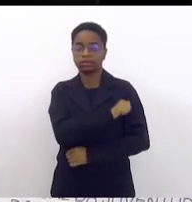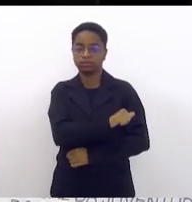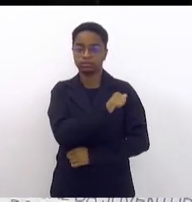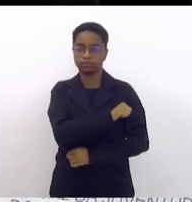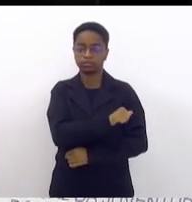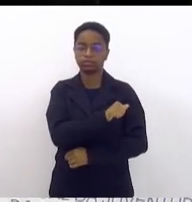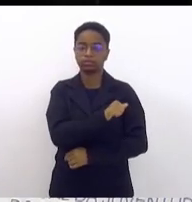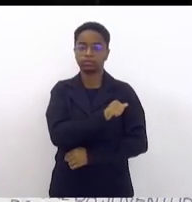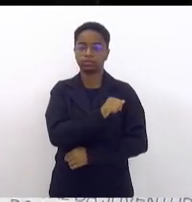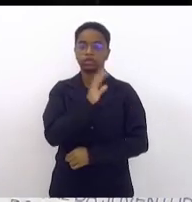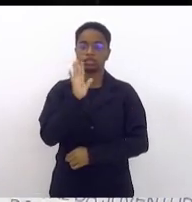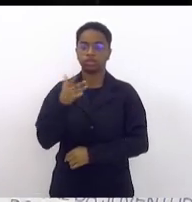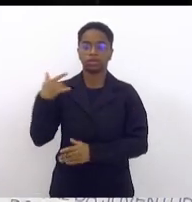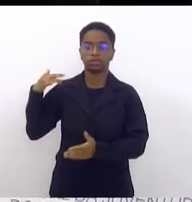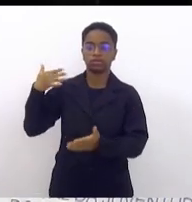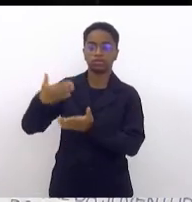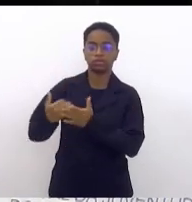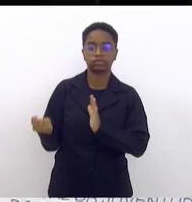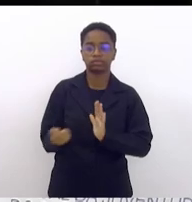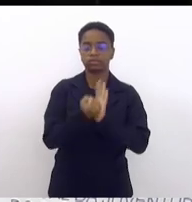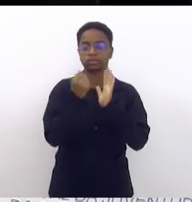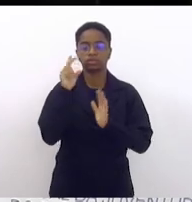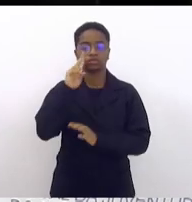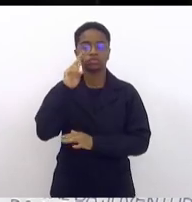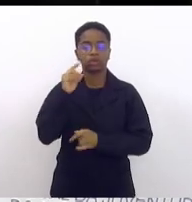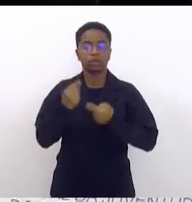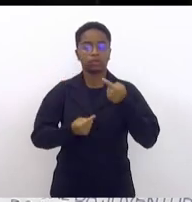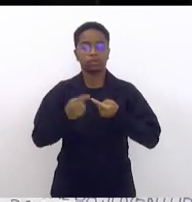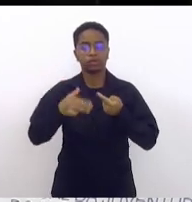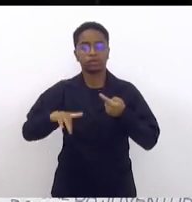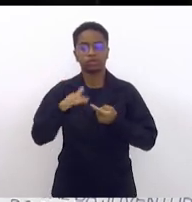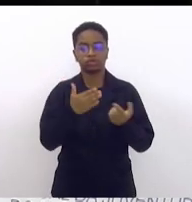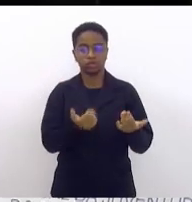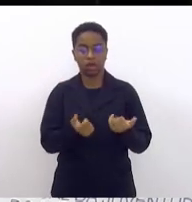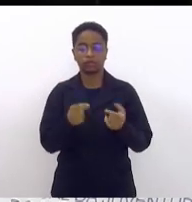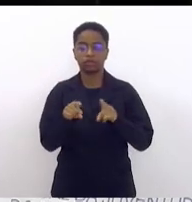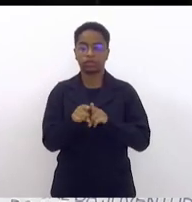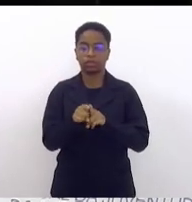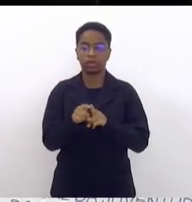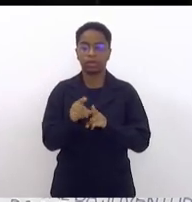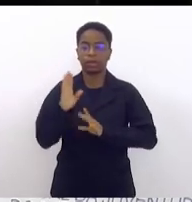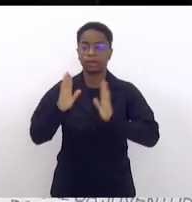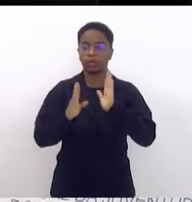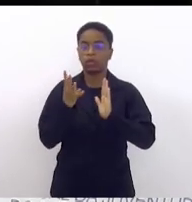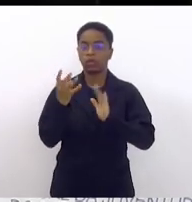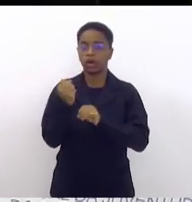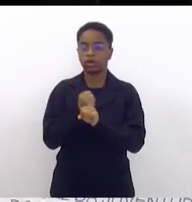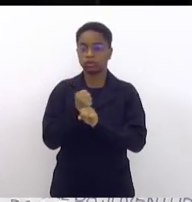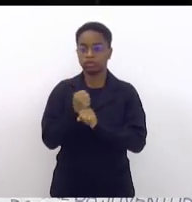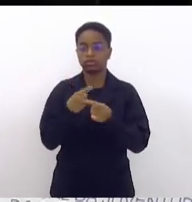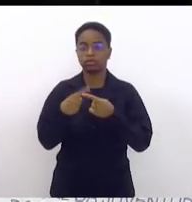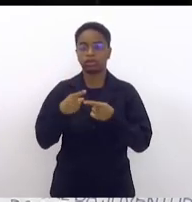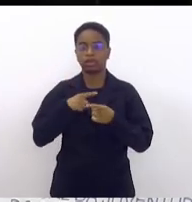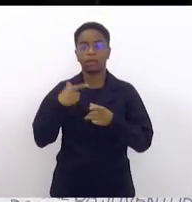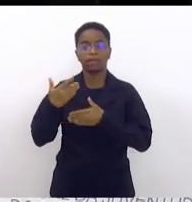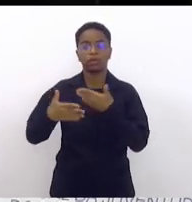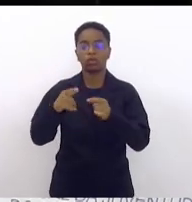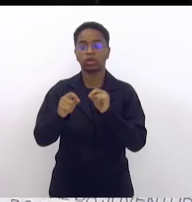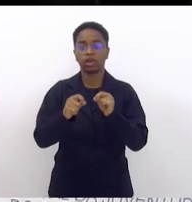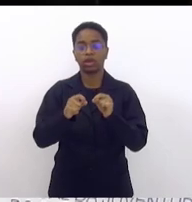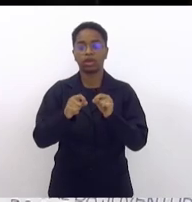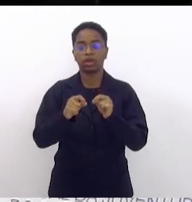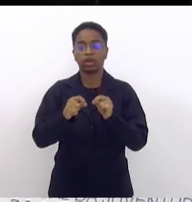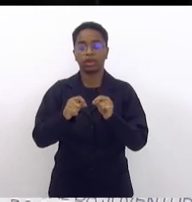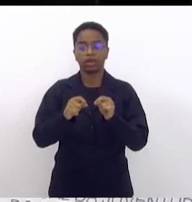sendo histórico na política de juventude eh ainda mais nos últimos quro anos em que a gente passou por um processo de desmonte da